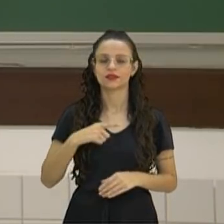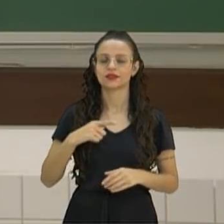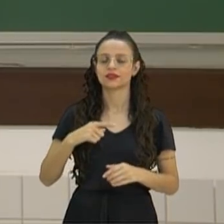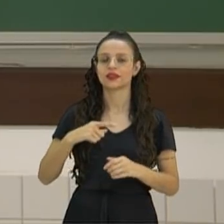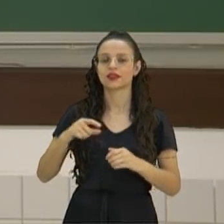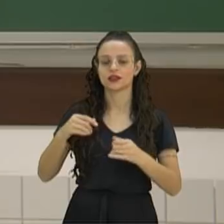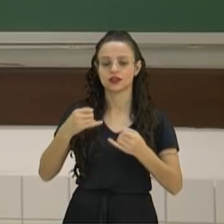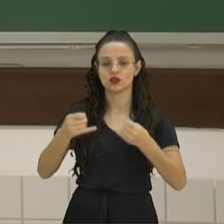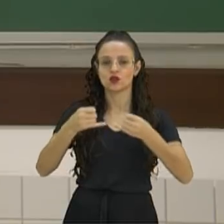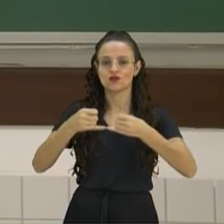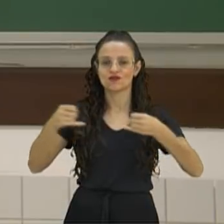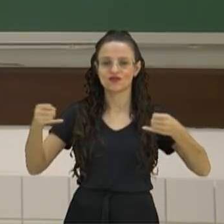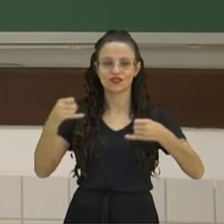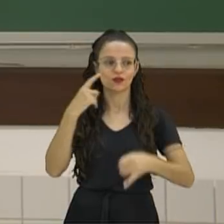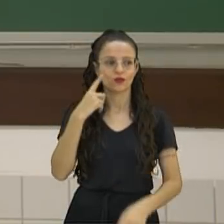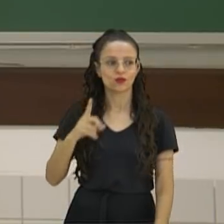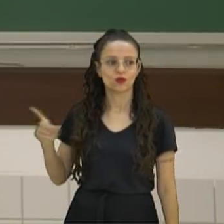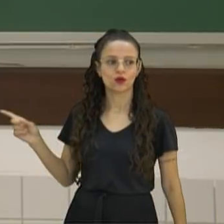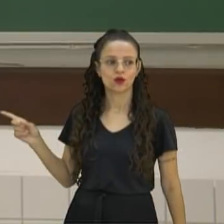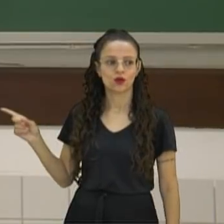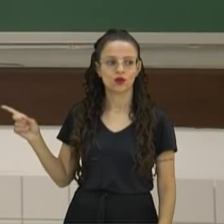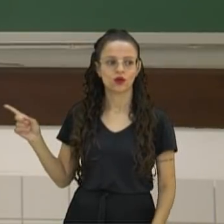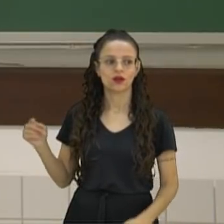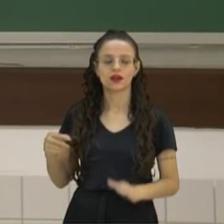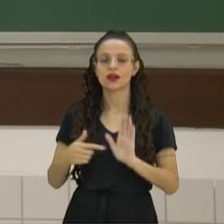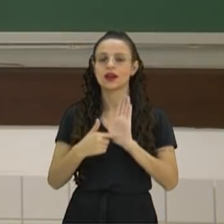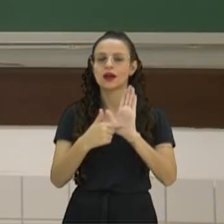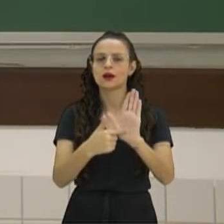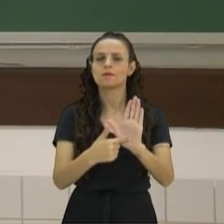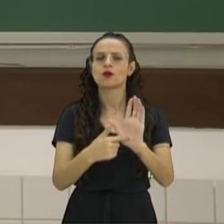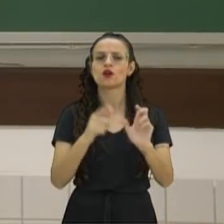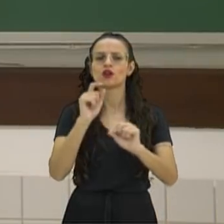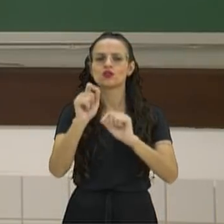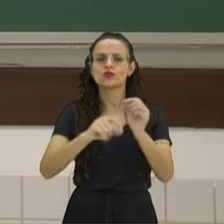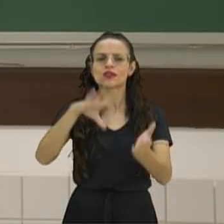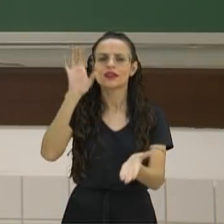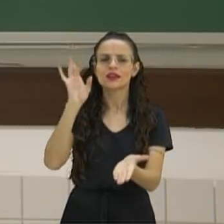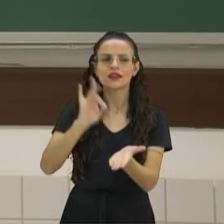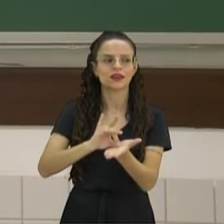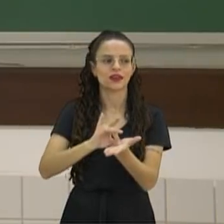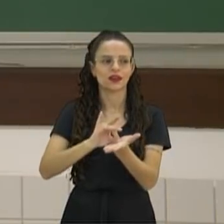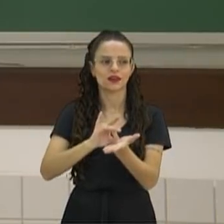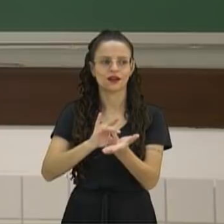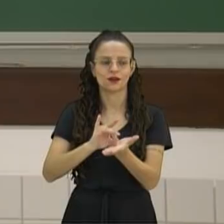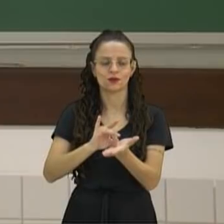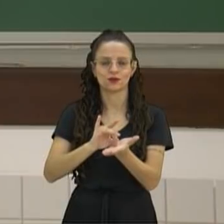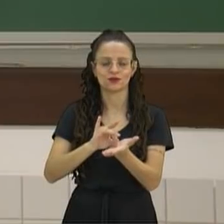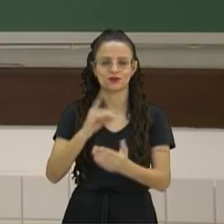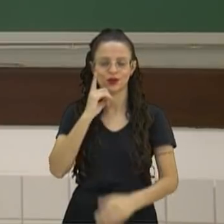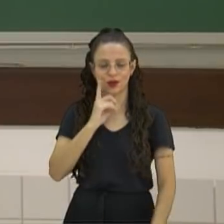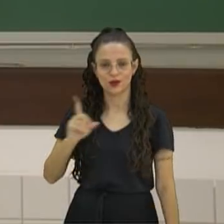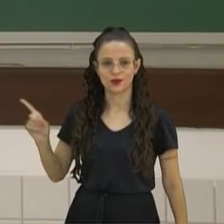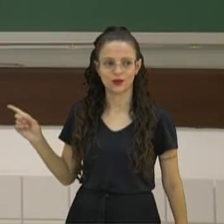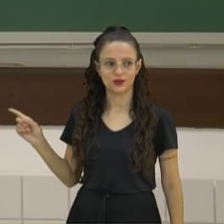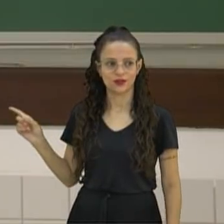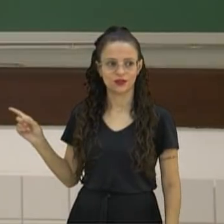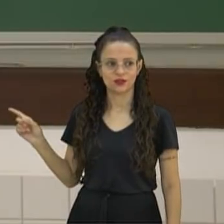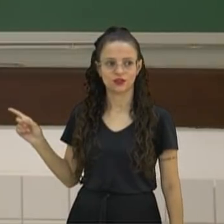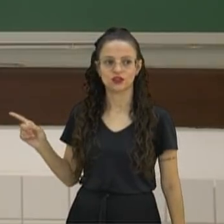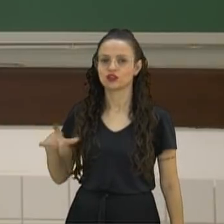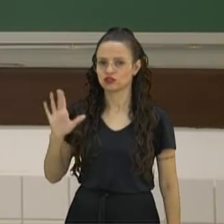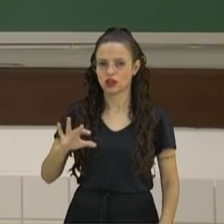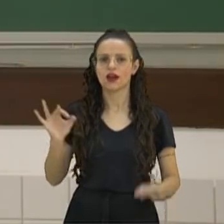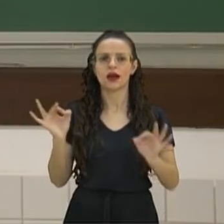vai indicar para mim aqui qual é o tamanho real desse caderno. Então, tá aqui. Eu já cortei,